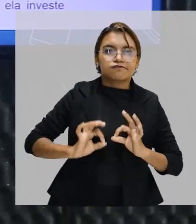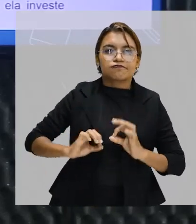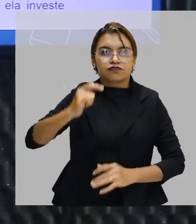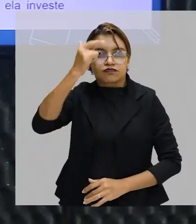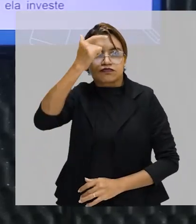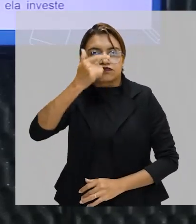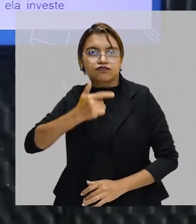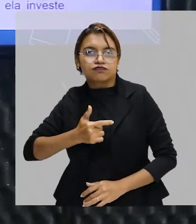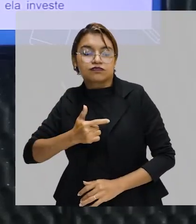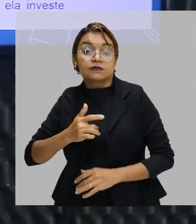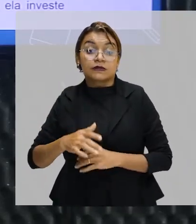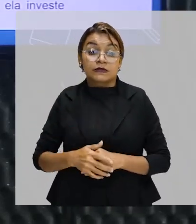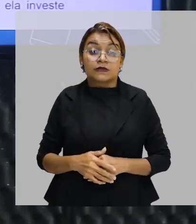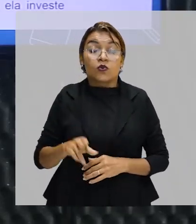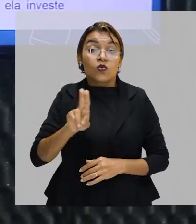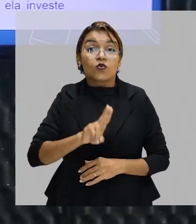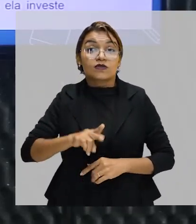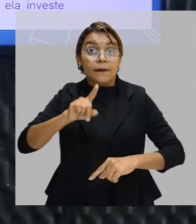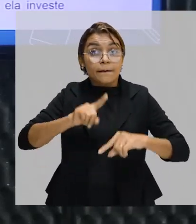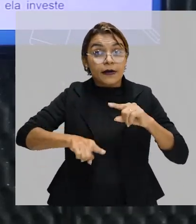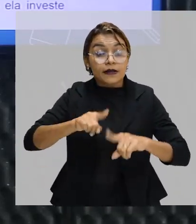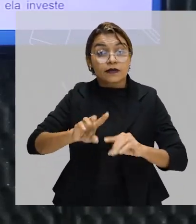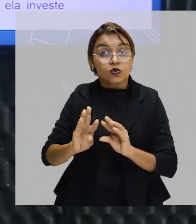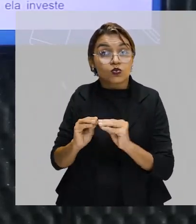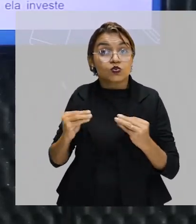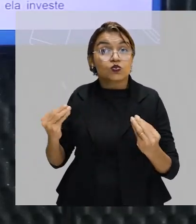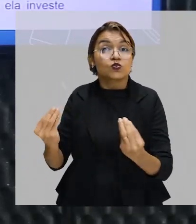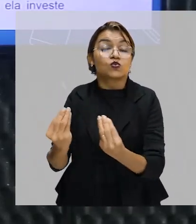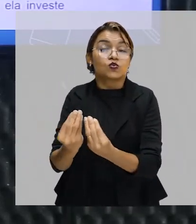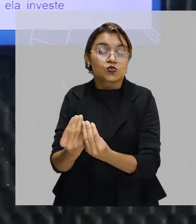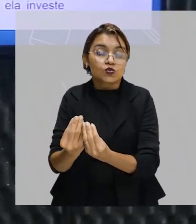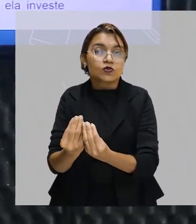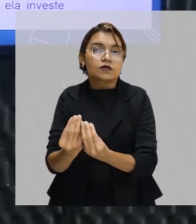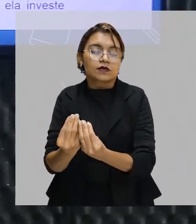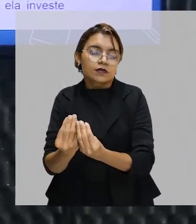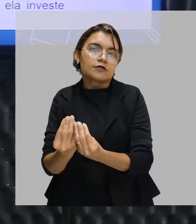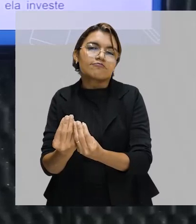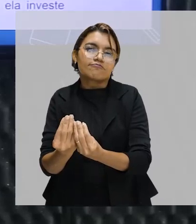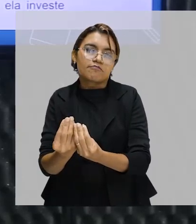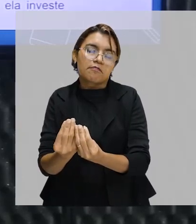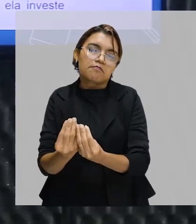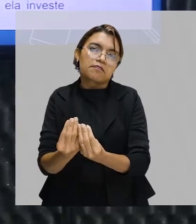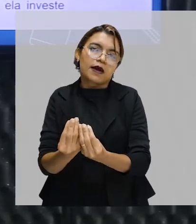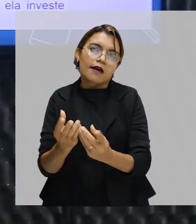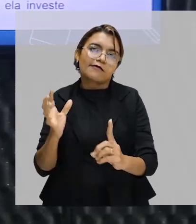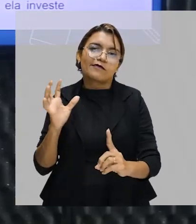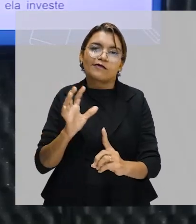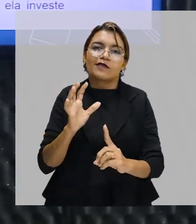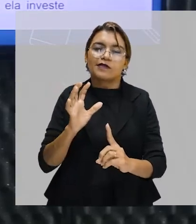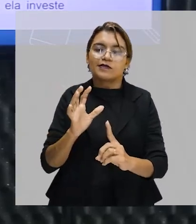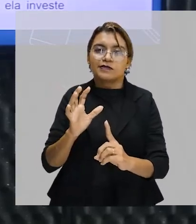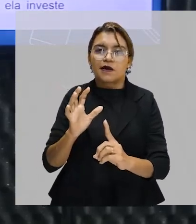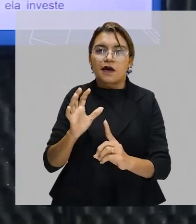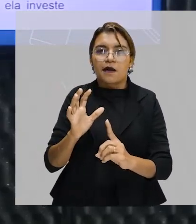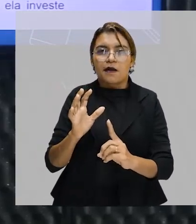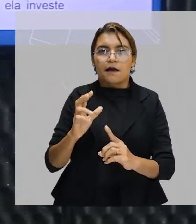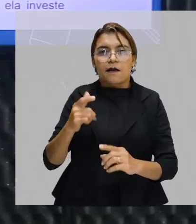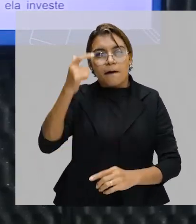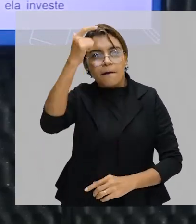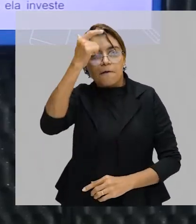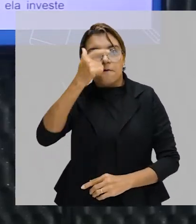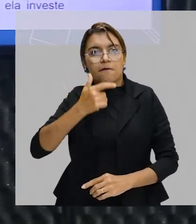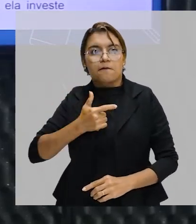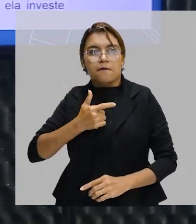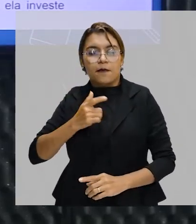aparência. Então, usar substâncias que iriam gerar um aspecto, né, melhor na aparência